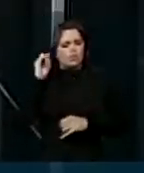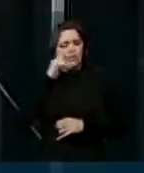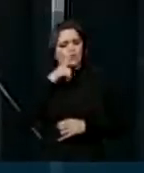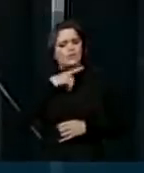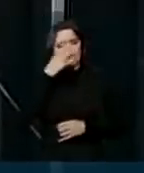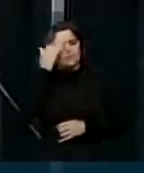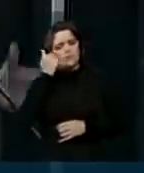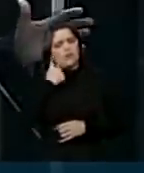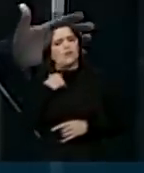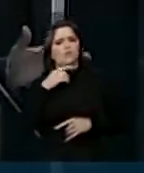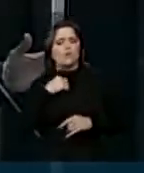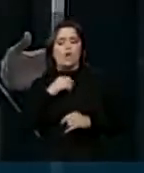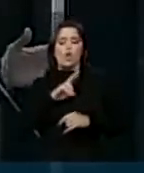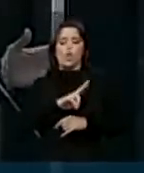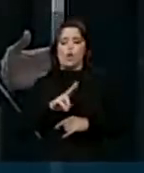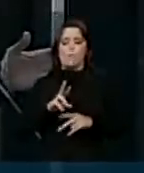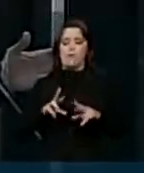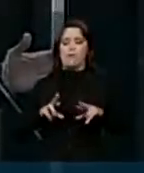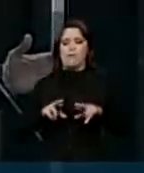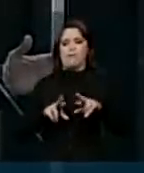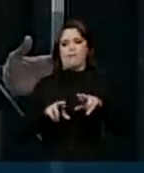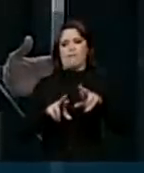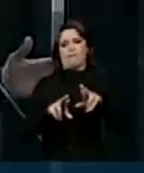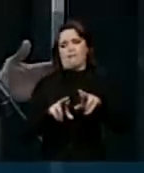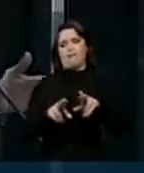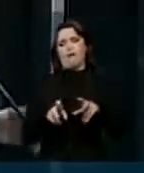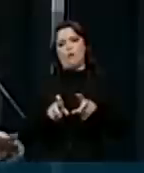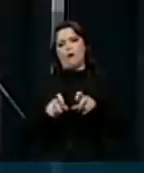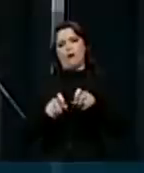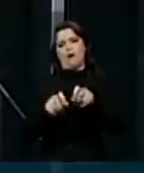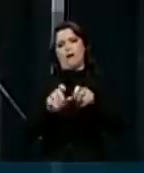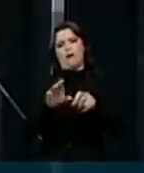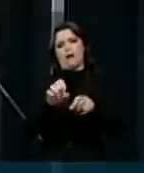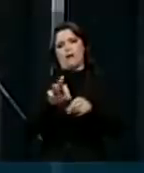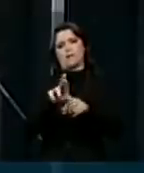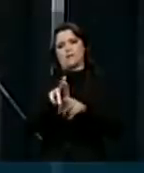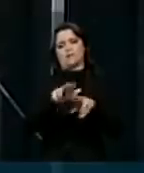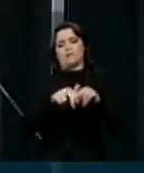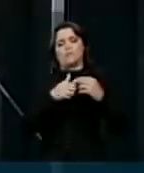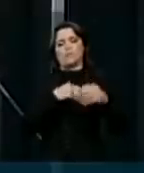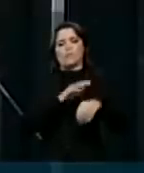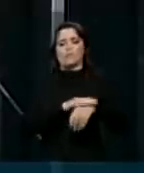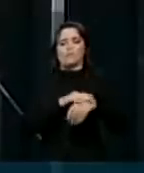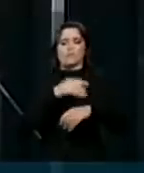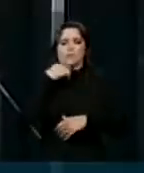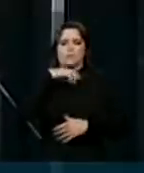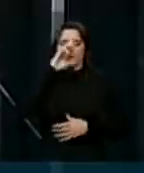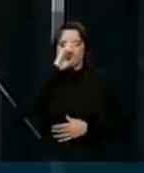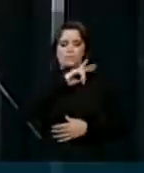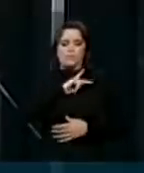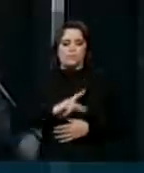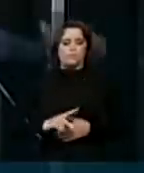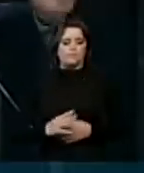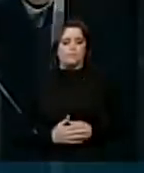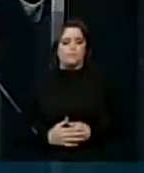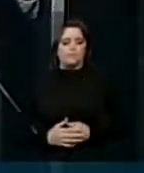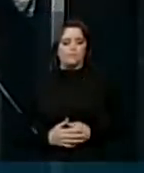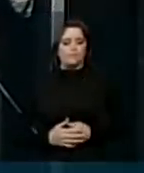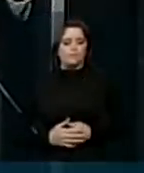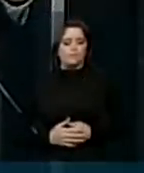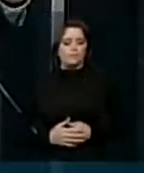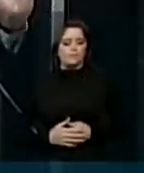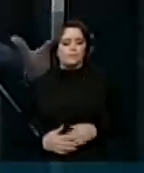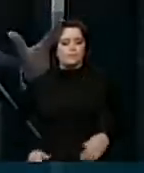esse adversário chamado câncer. E eu, naquele momento, senhor presidente, em